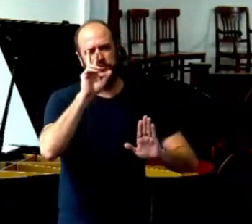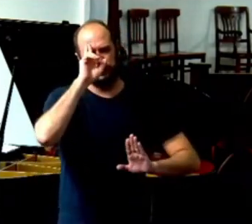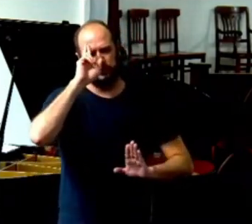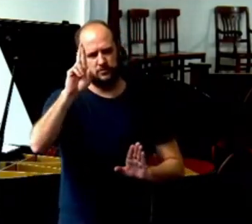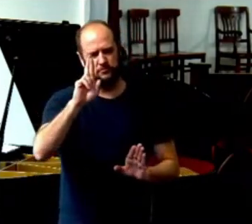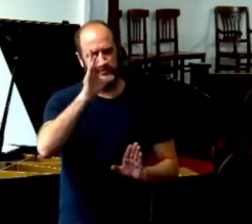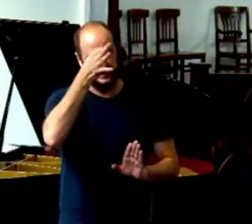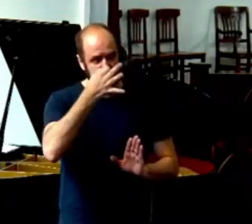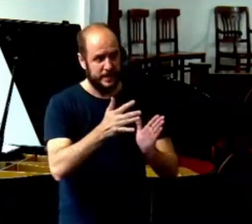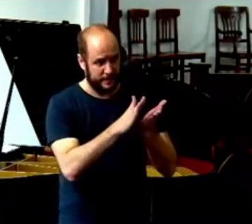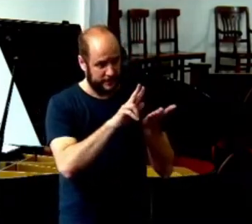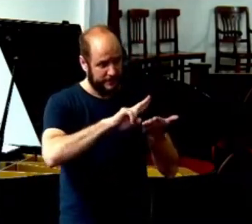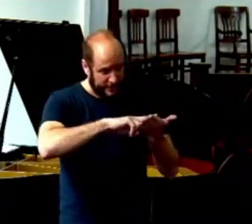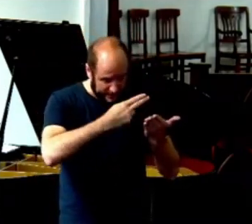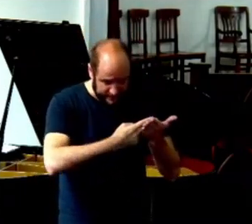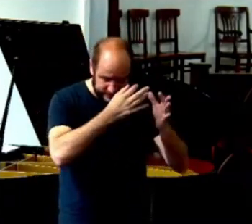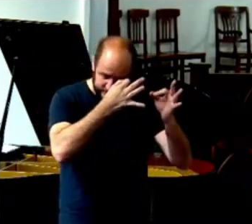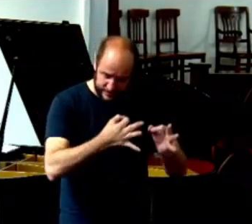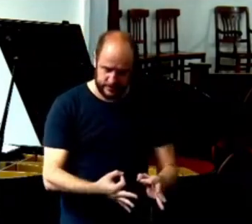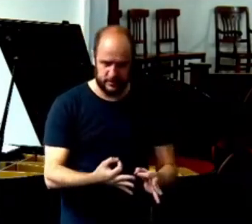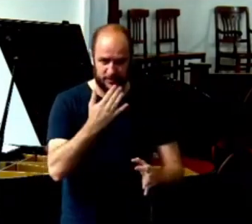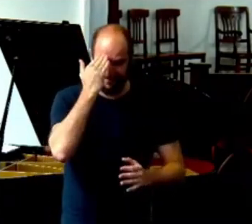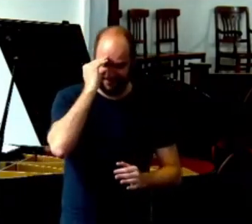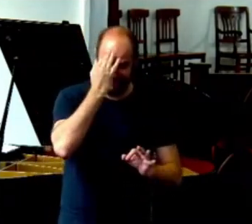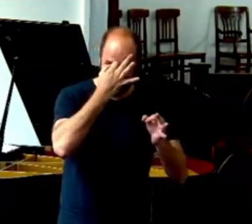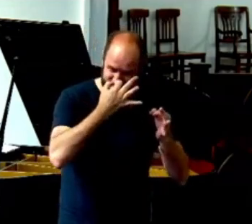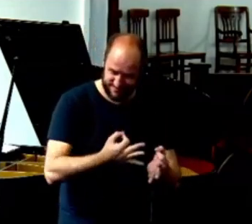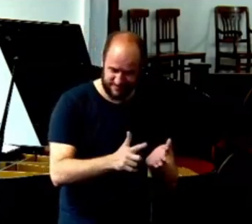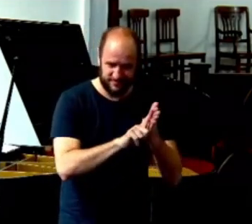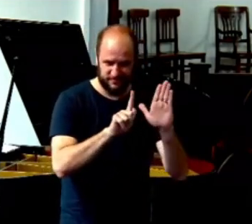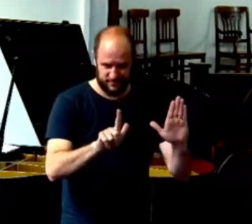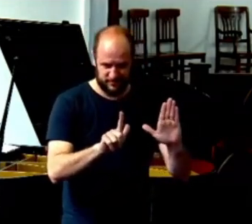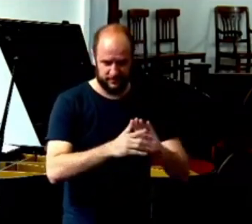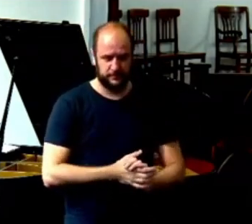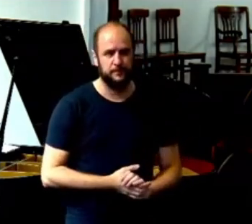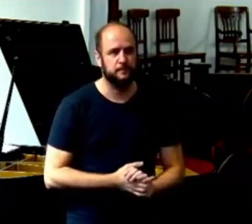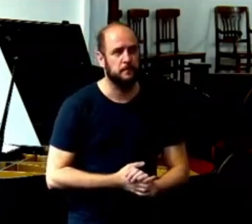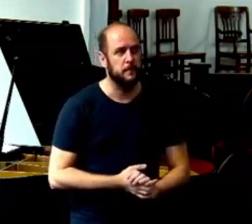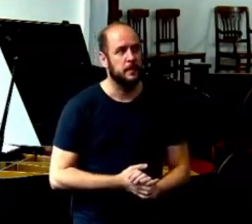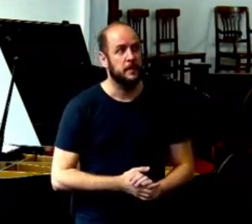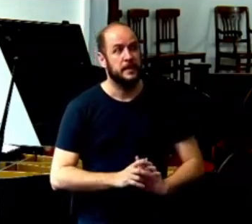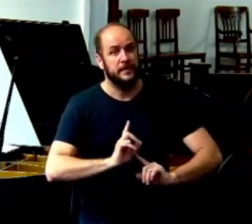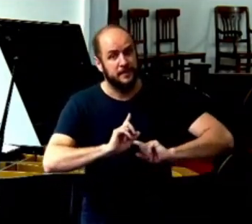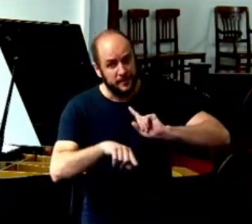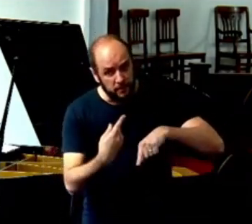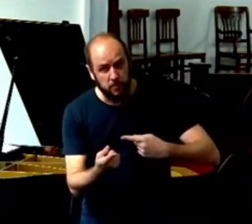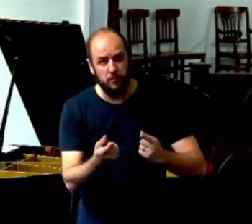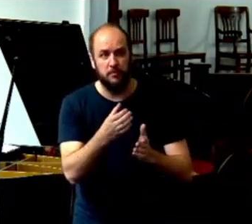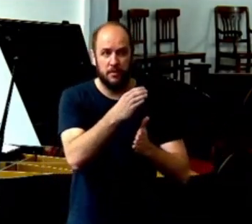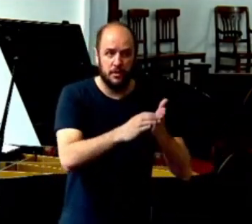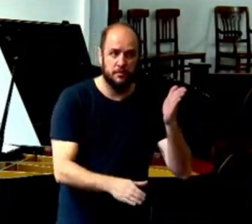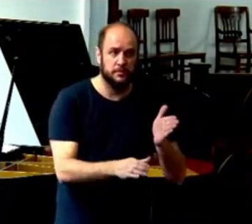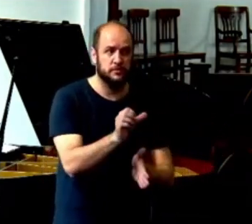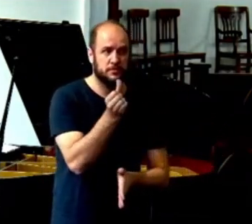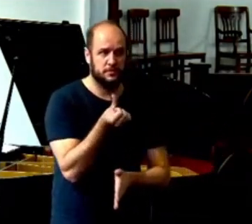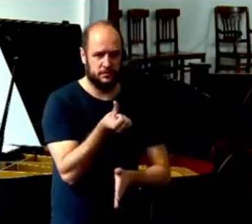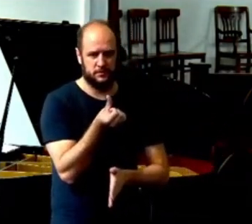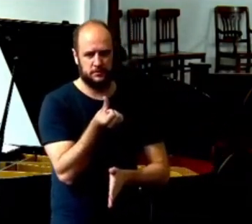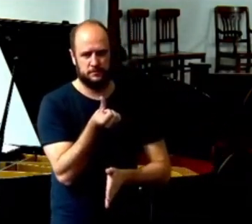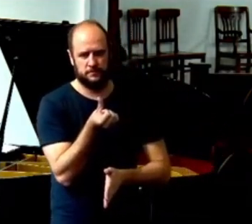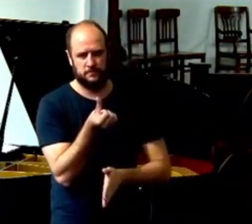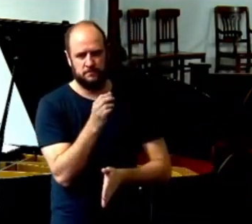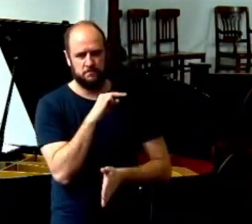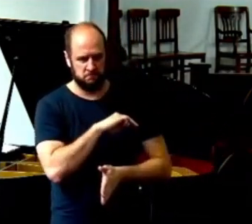do Senhor para nós. O capítulo 6 do Evangelho